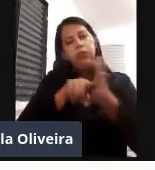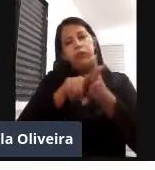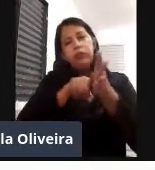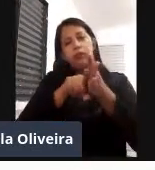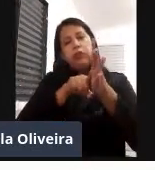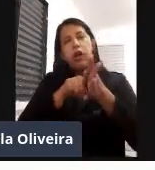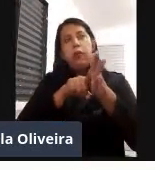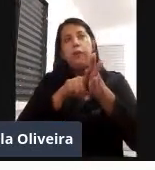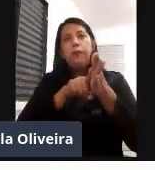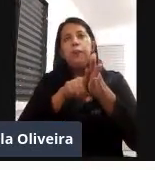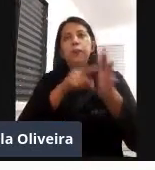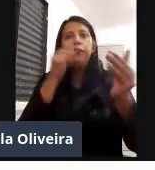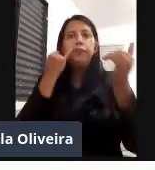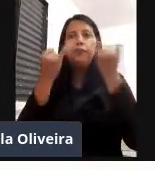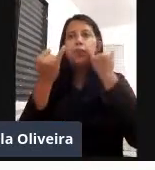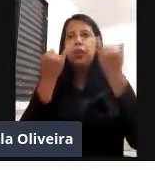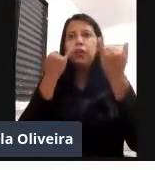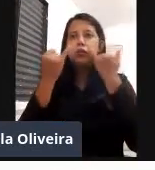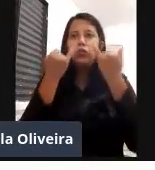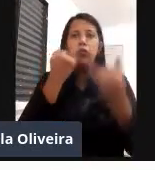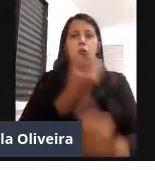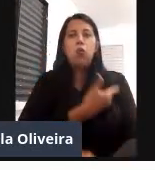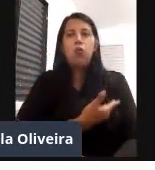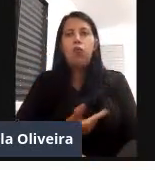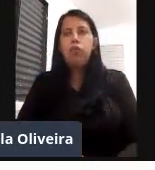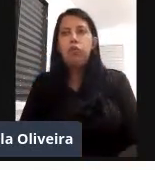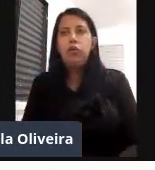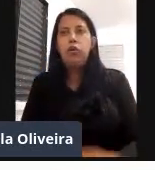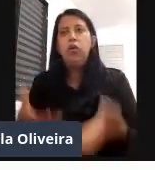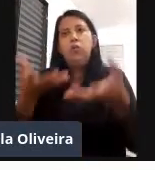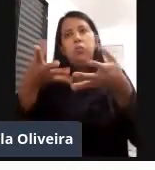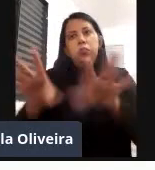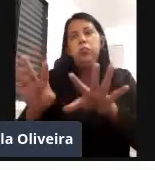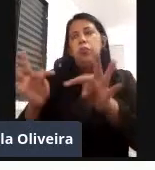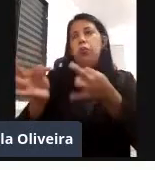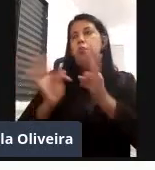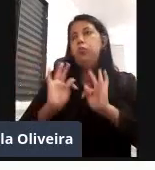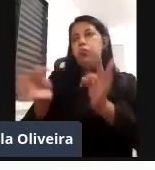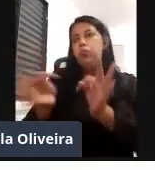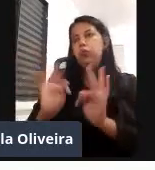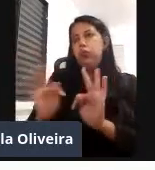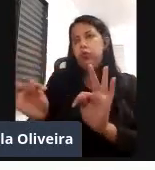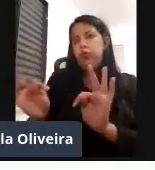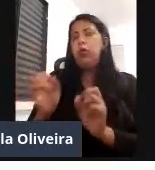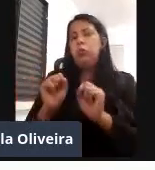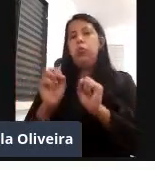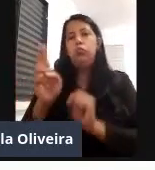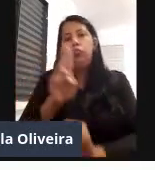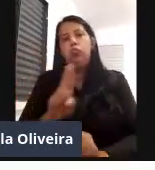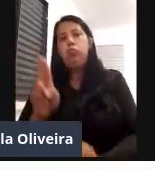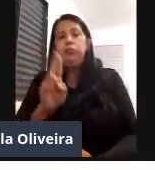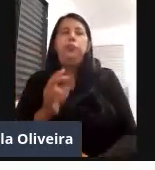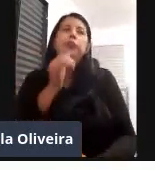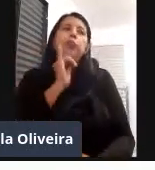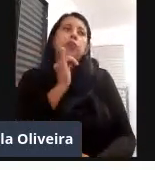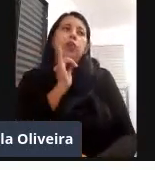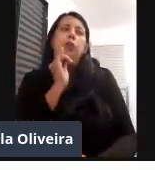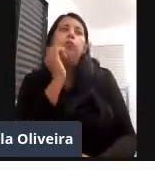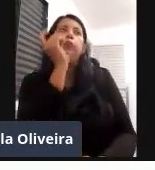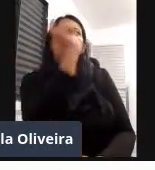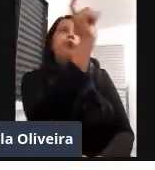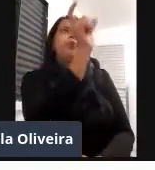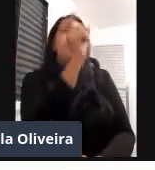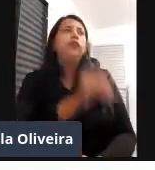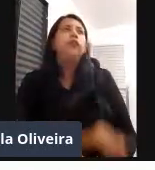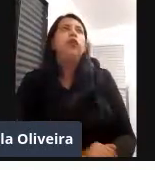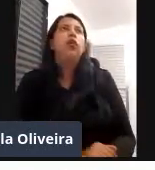quero nada com tecnologia, nadinha. Aí você coloca NOT, tecnologia. Então, ele só vai trazer tudo